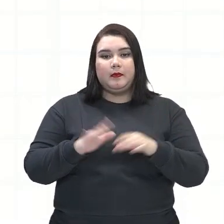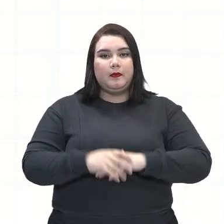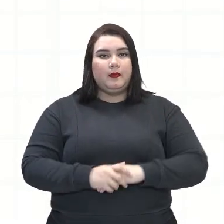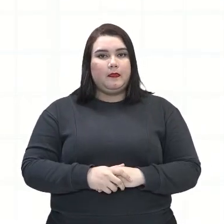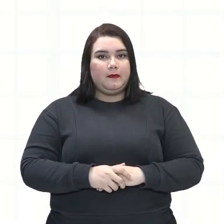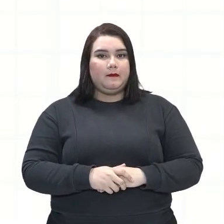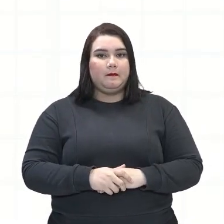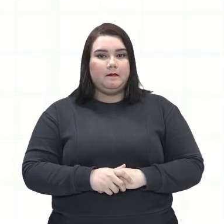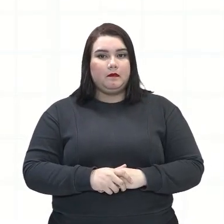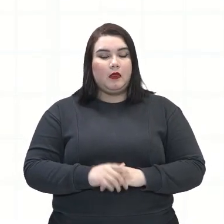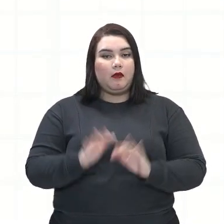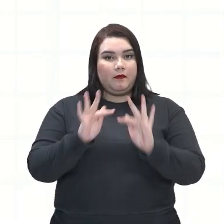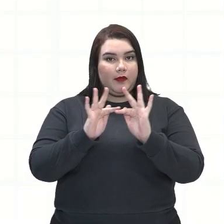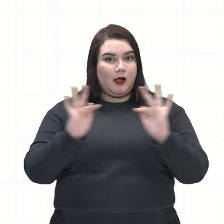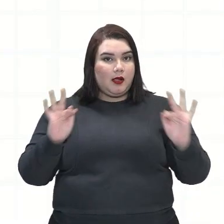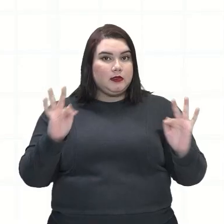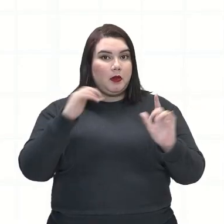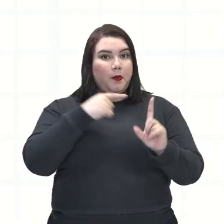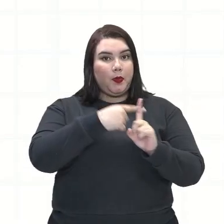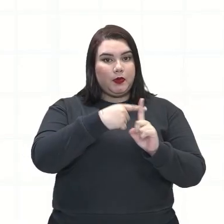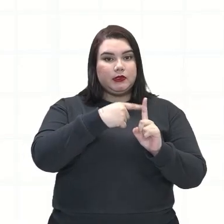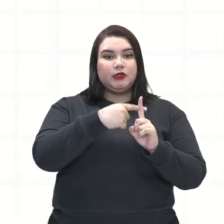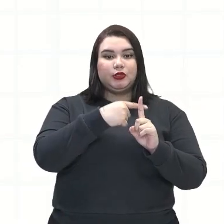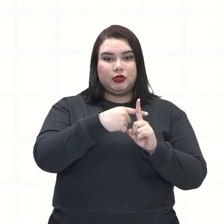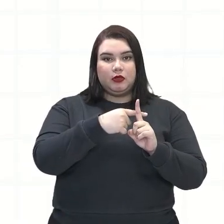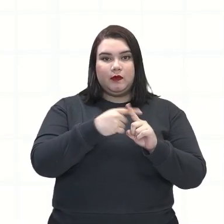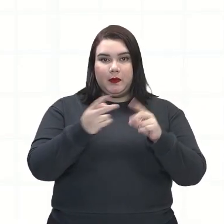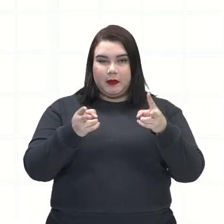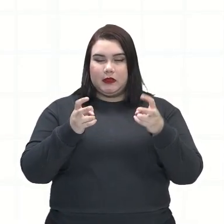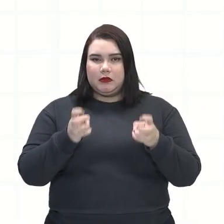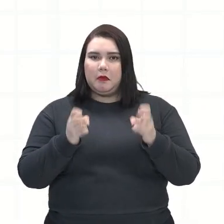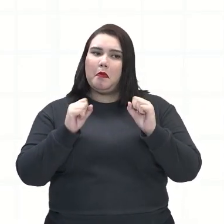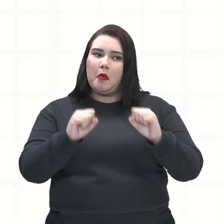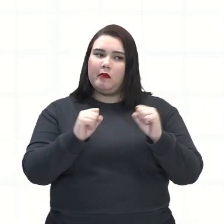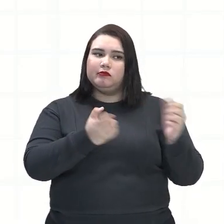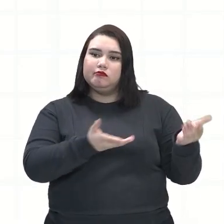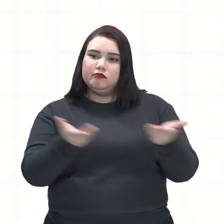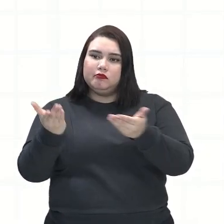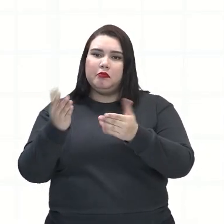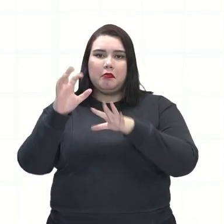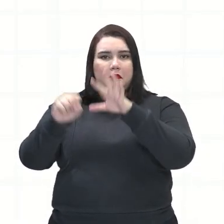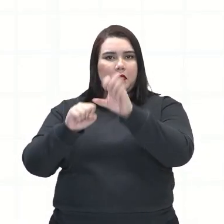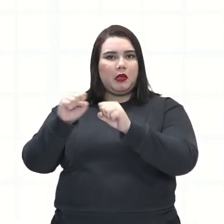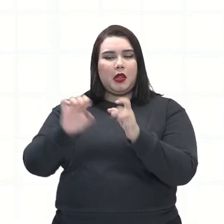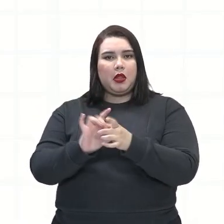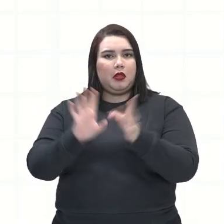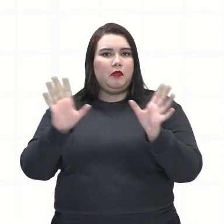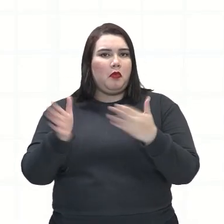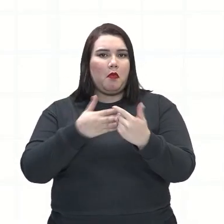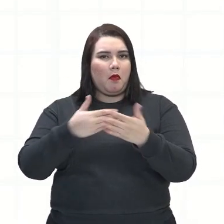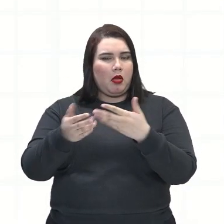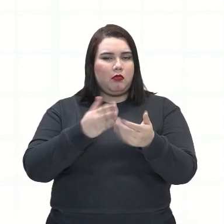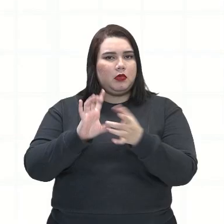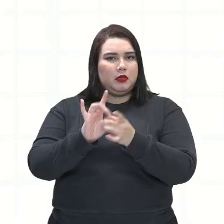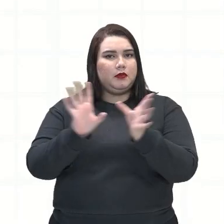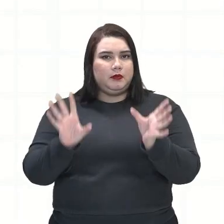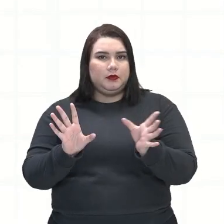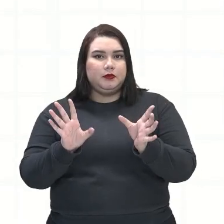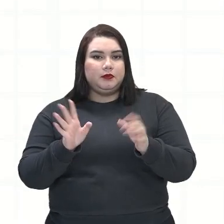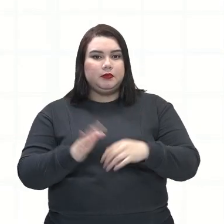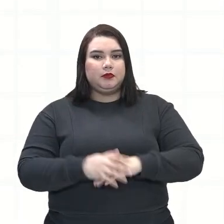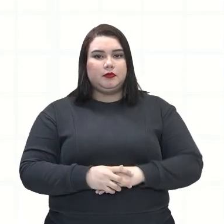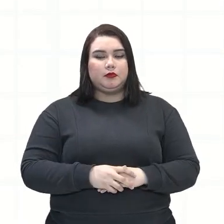frase afirmativa, não é? Estou dizendo, olha, você pode pegar qualquer um. Então, esse qualquer aqui, eu utilizei o